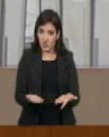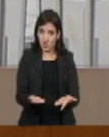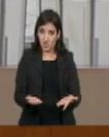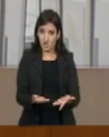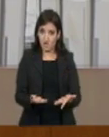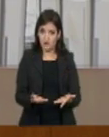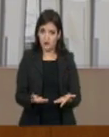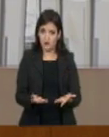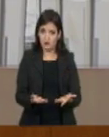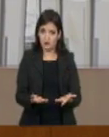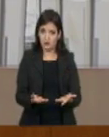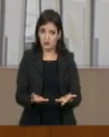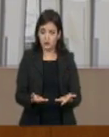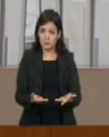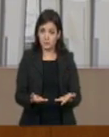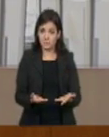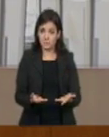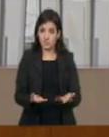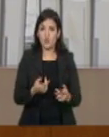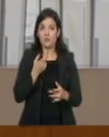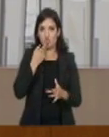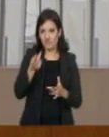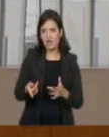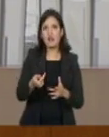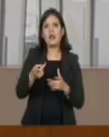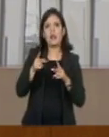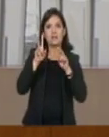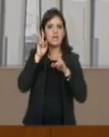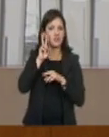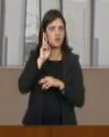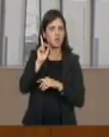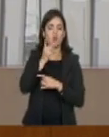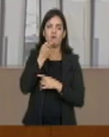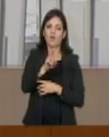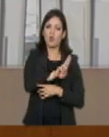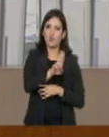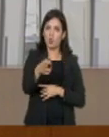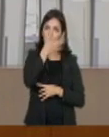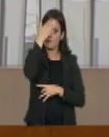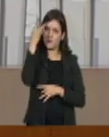é o ministro Dias Toffoli. O nome do condenado.